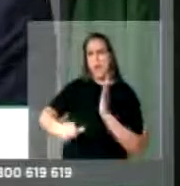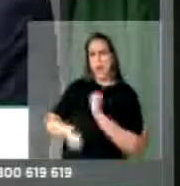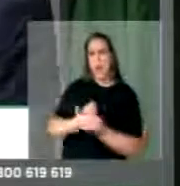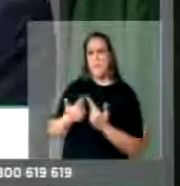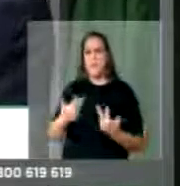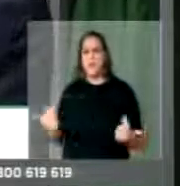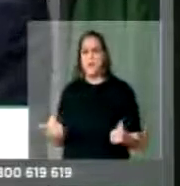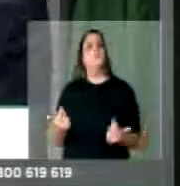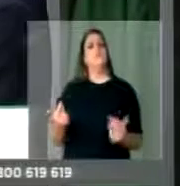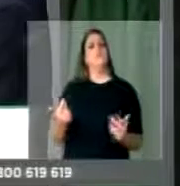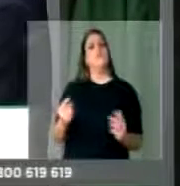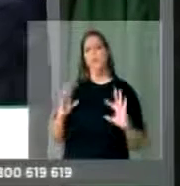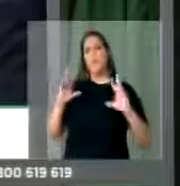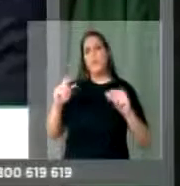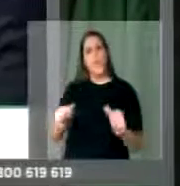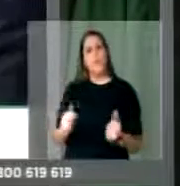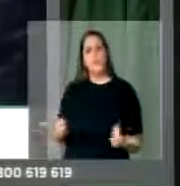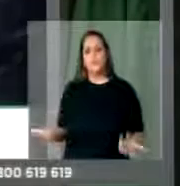todos os